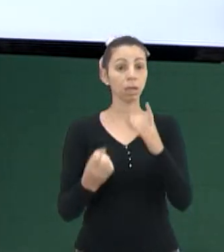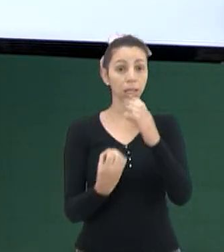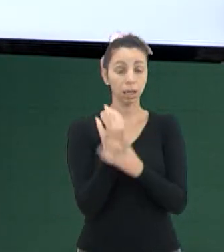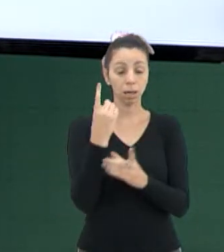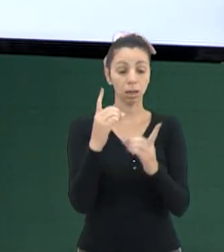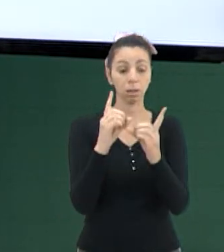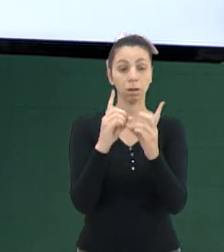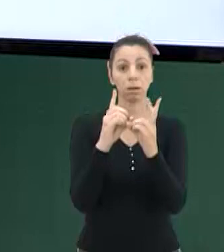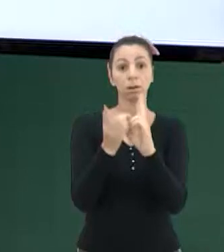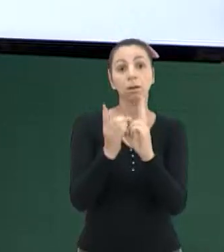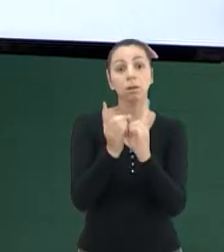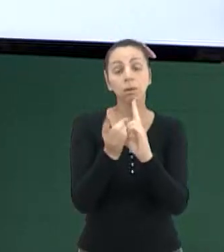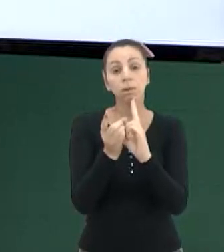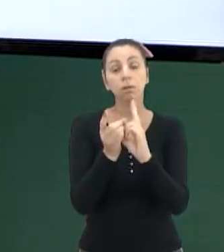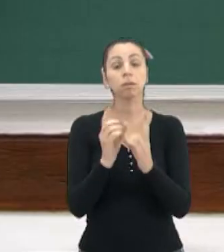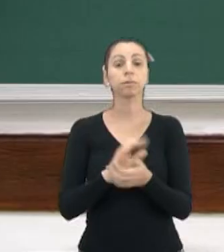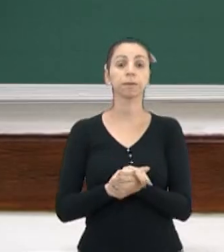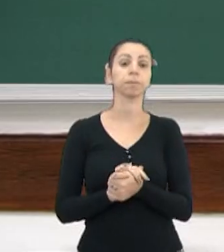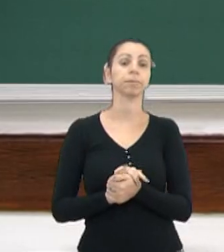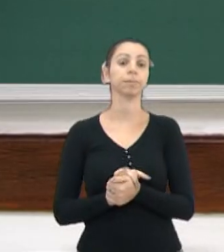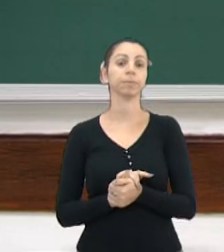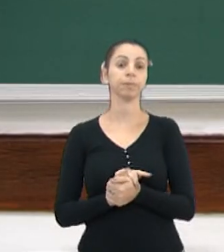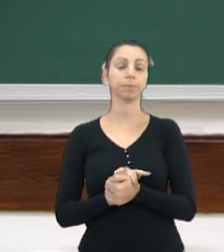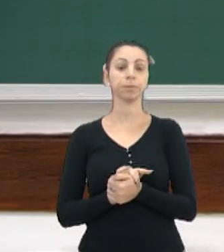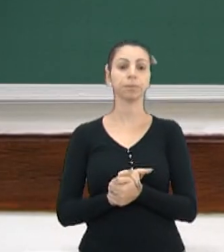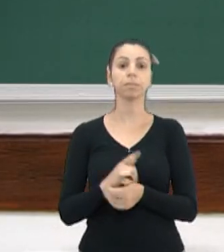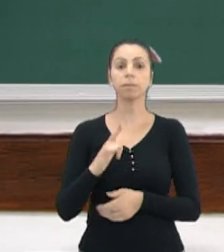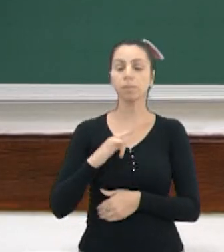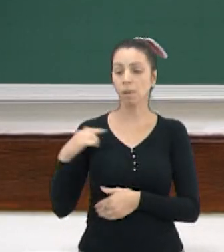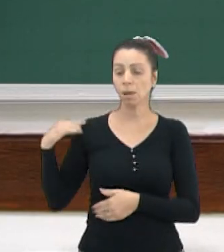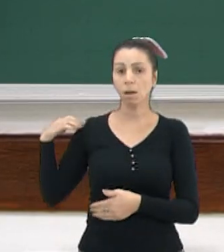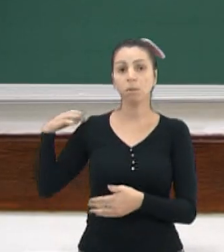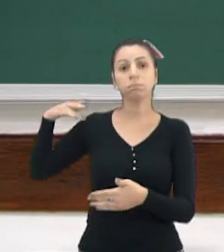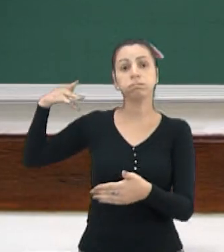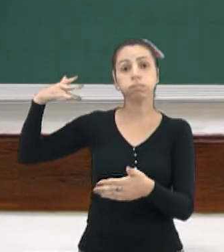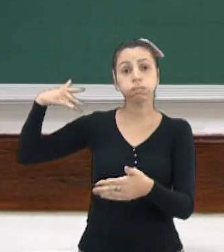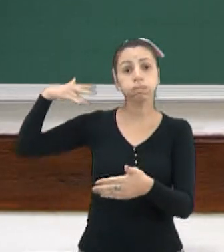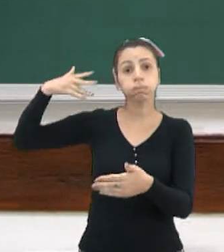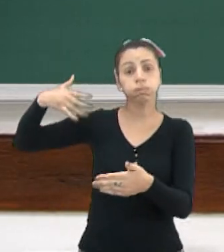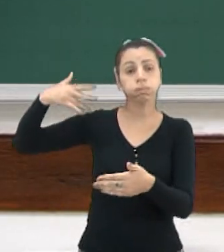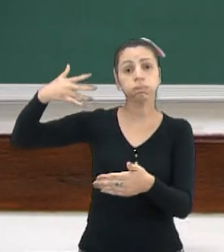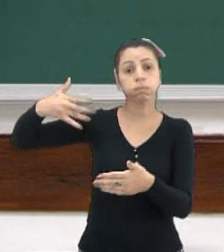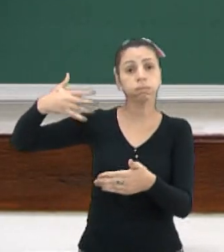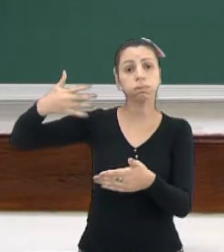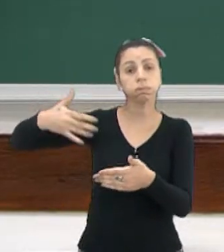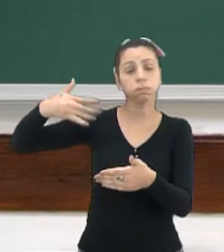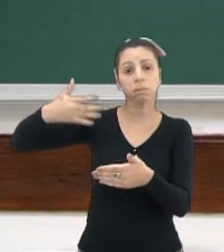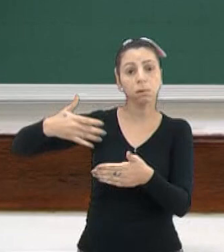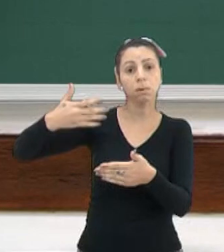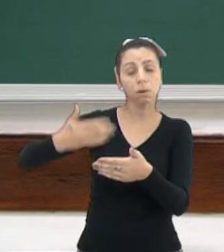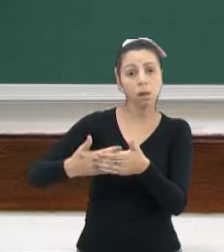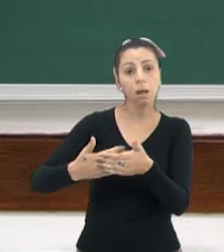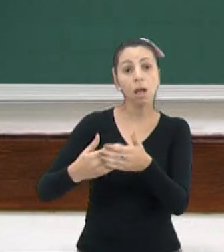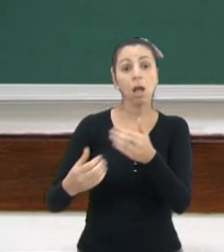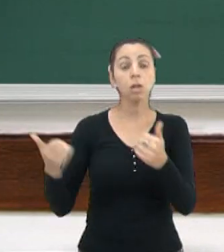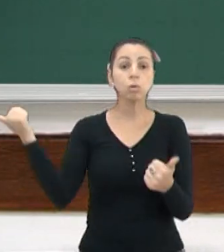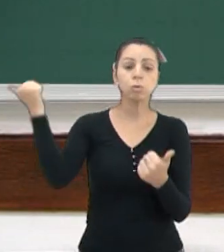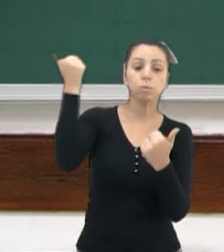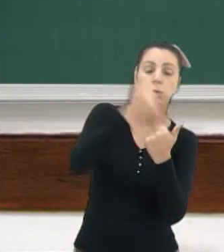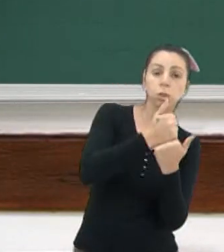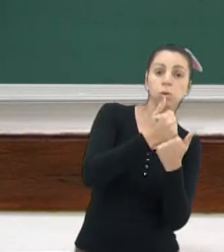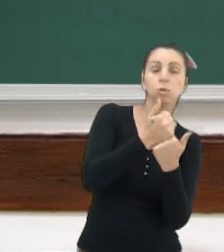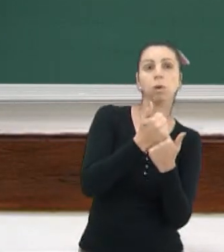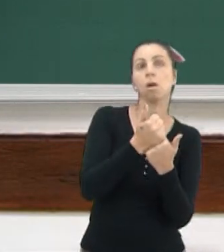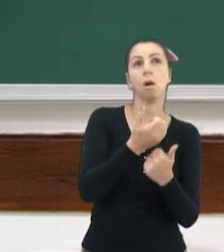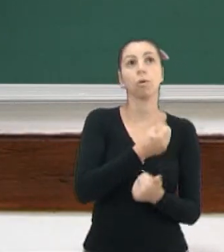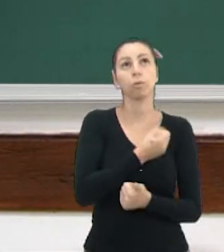gente há séculos, para poder determinar um valor que eu não sei. Então, eu vou colocar o quê? Uma letra. Mas como é que a gente